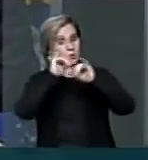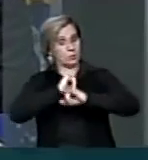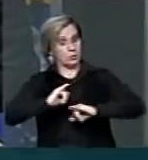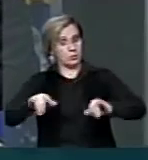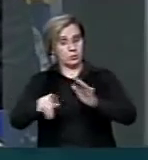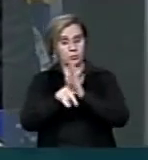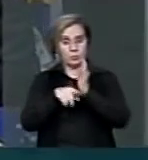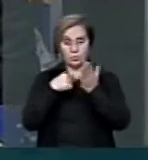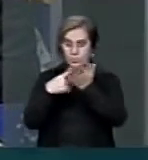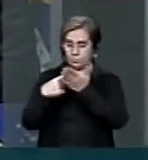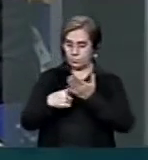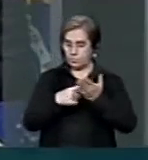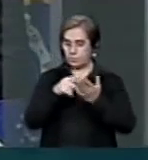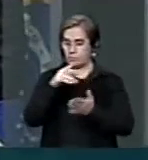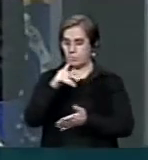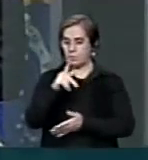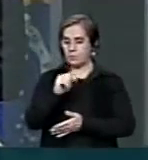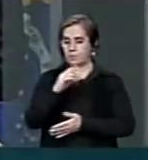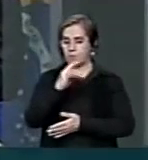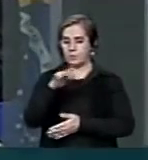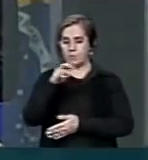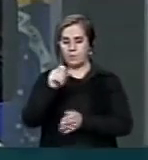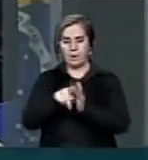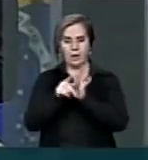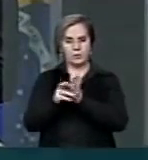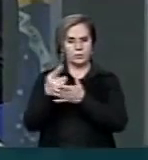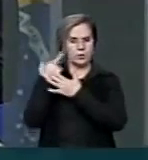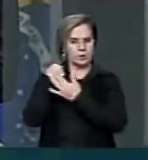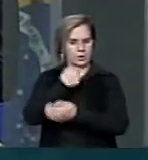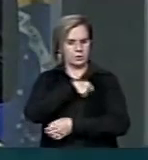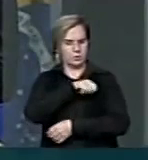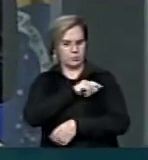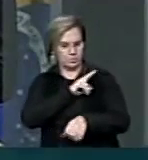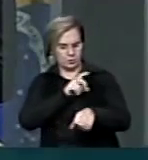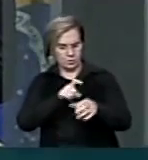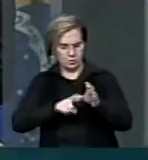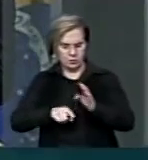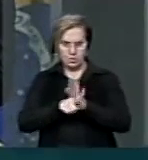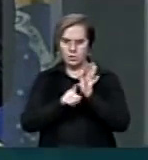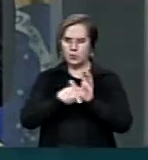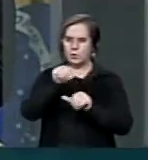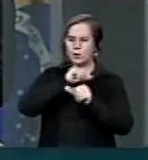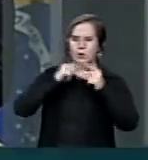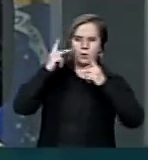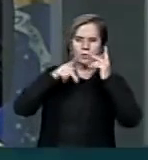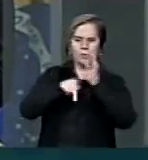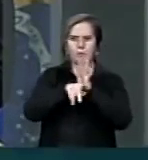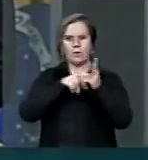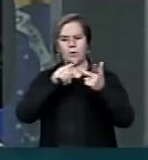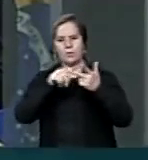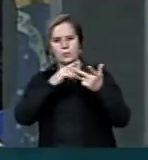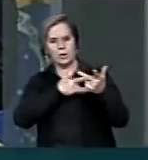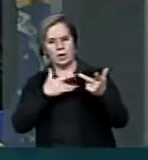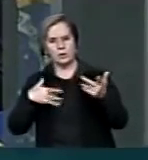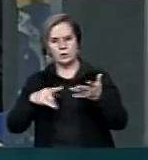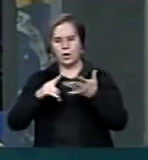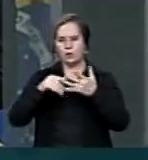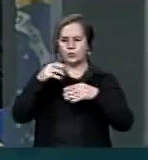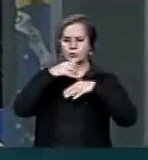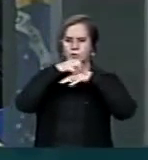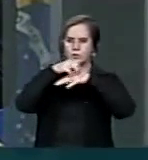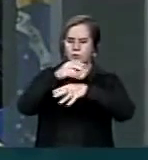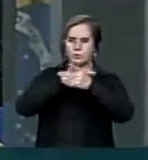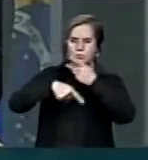seus pactos, e ela anunciou pacto da responsabilidade fiscal, da reforma política, da saúde, do transporte público e da